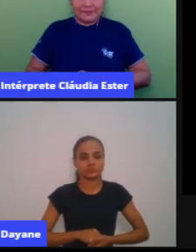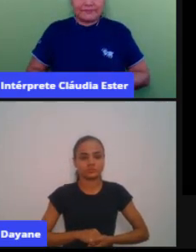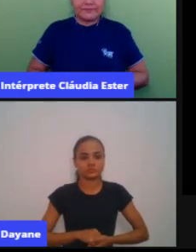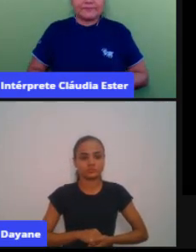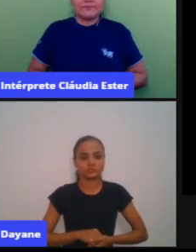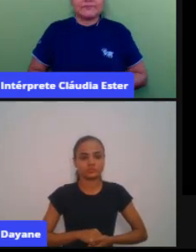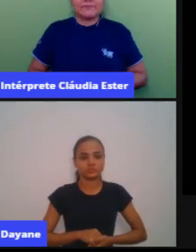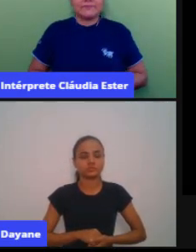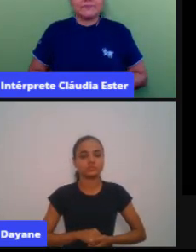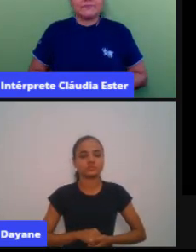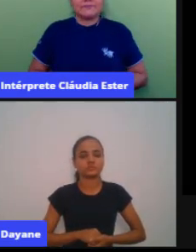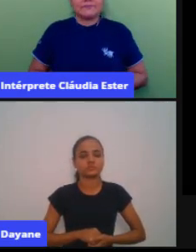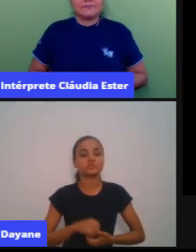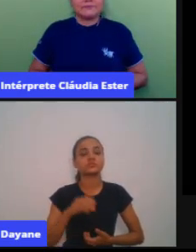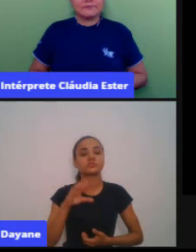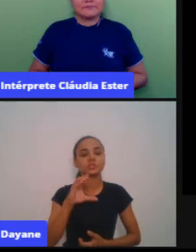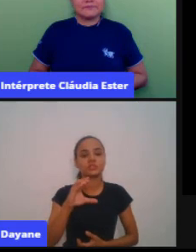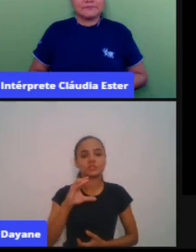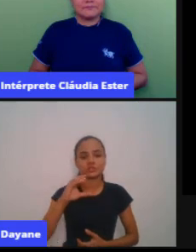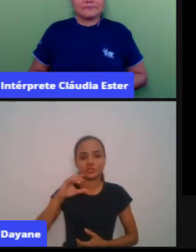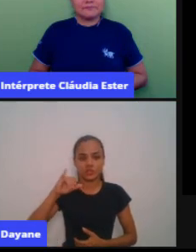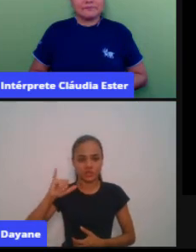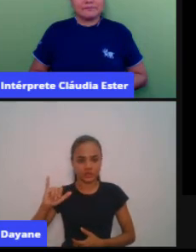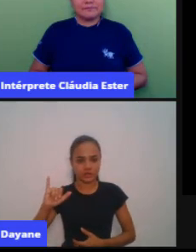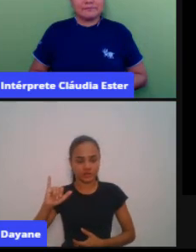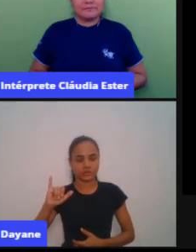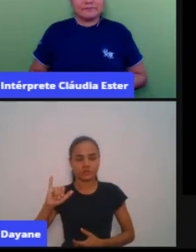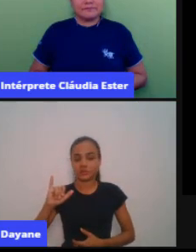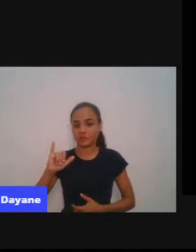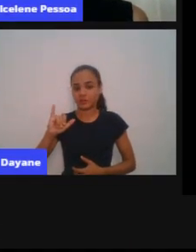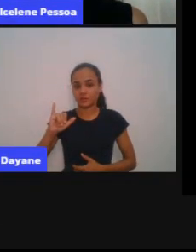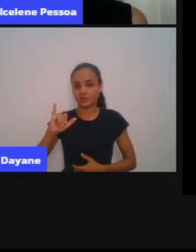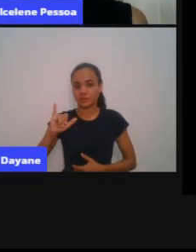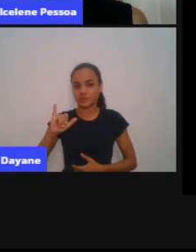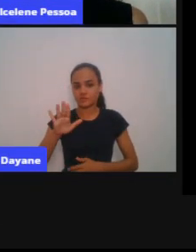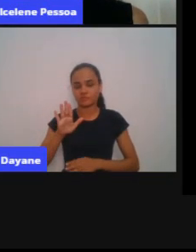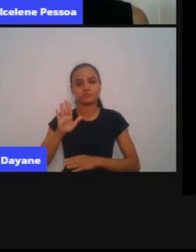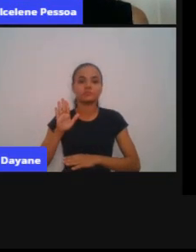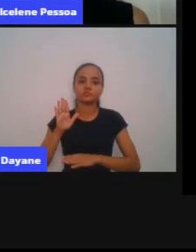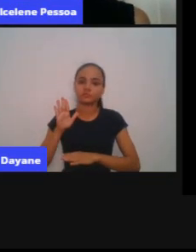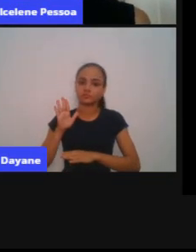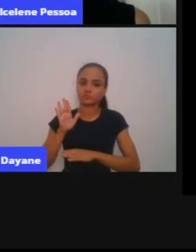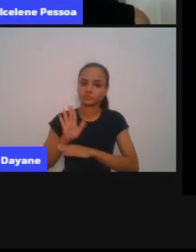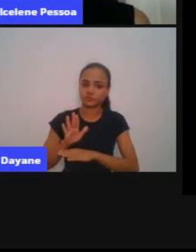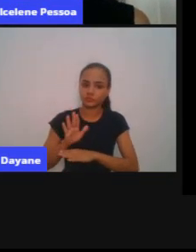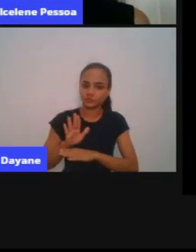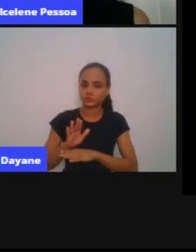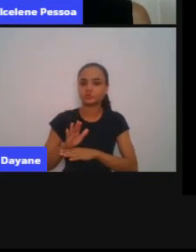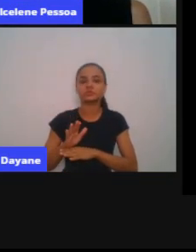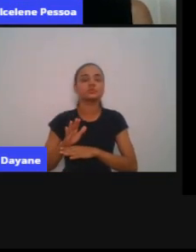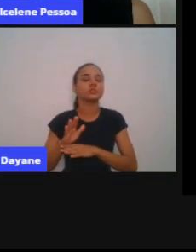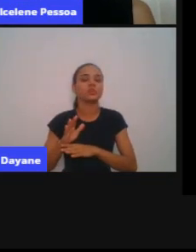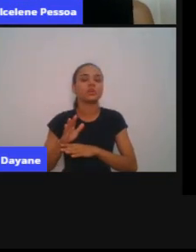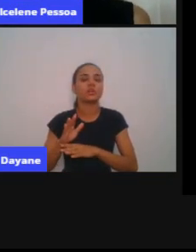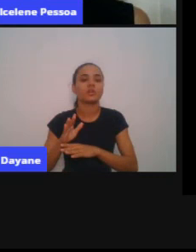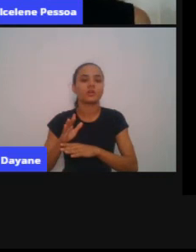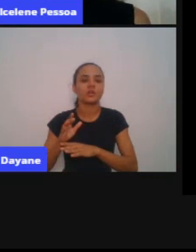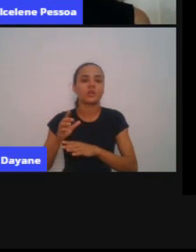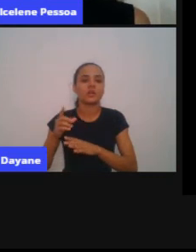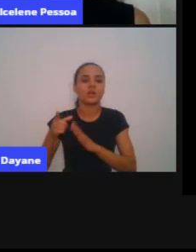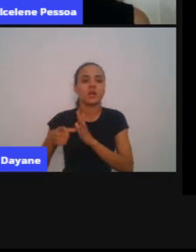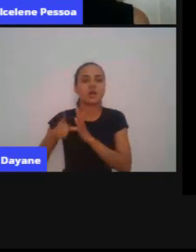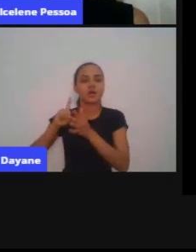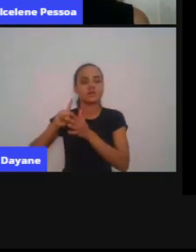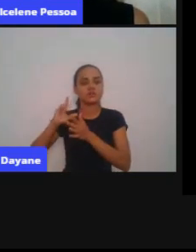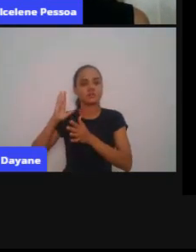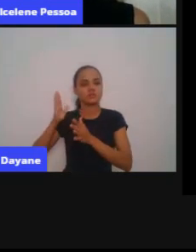CI vem corroborando com aquilo que a legislação anterior já veio colocando como